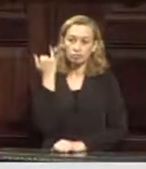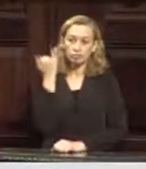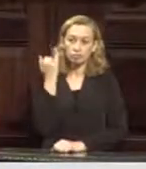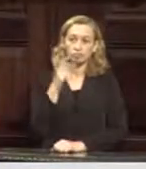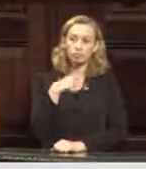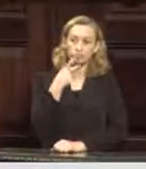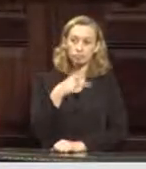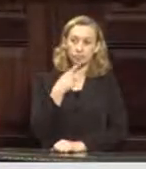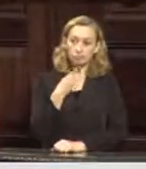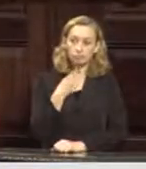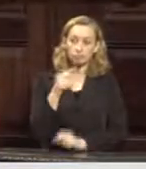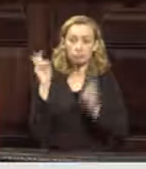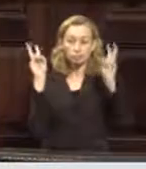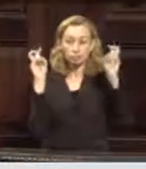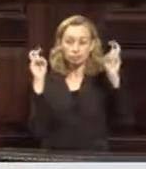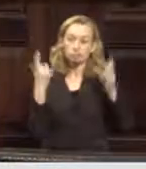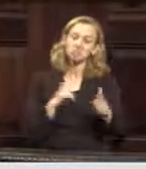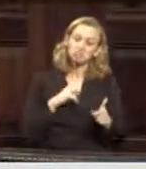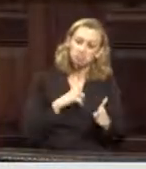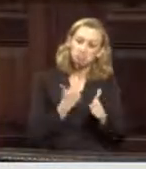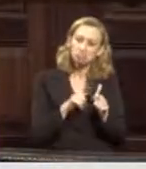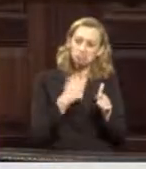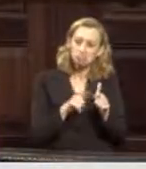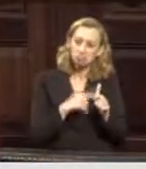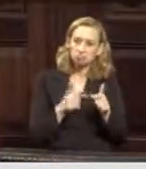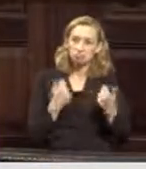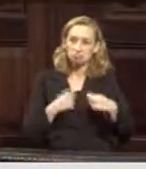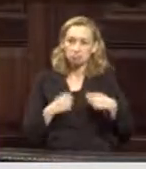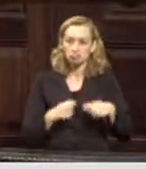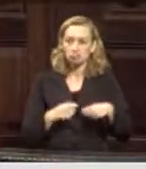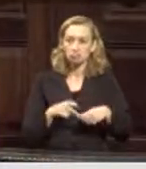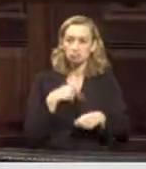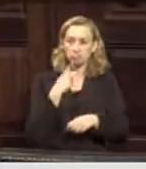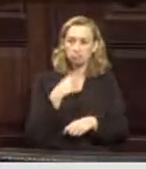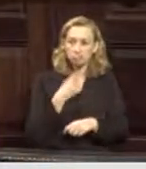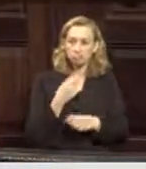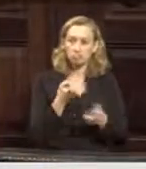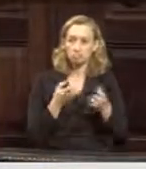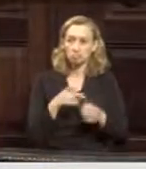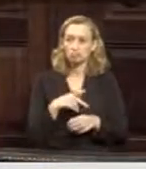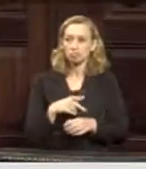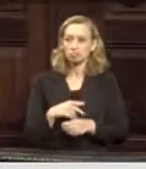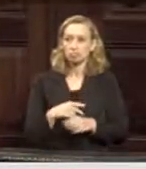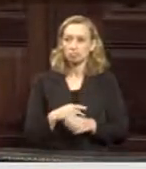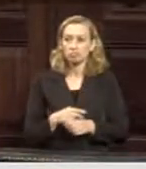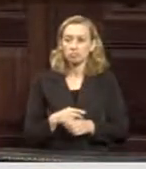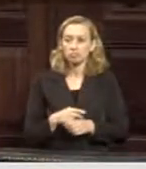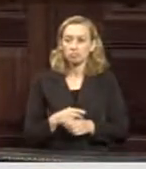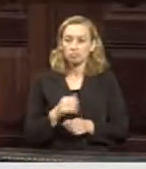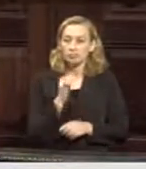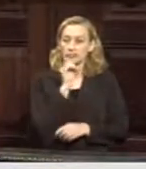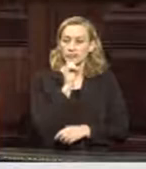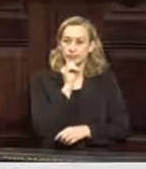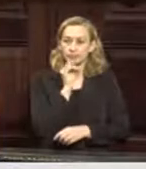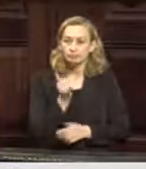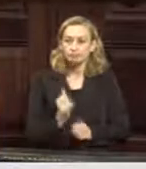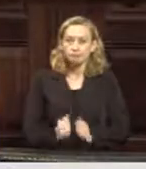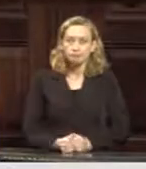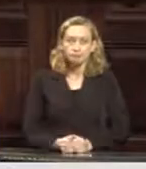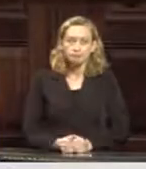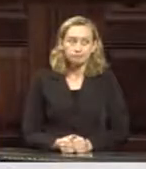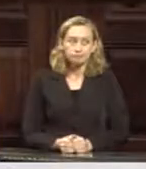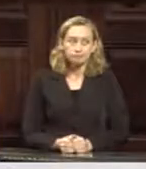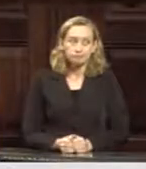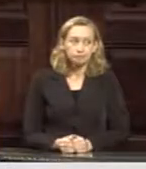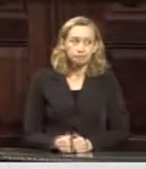balanço. Há problemas que ainda devem ser levantados. Quero aqui destacar, por exemplo,